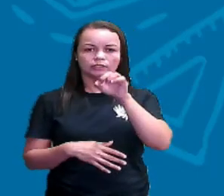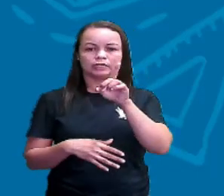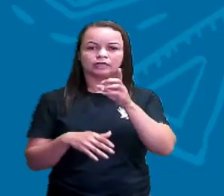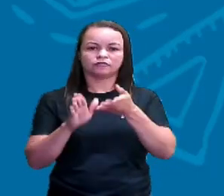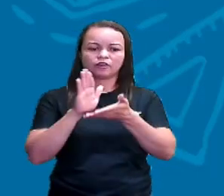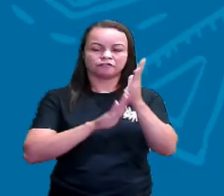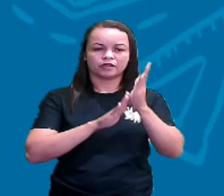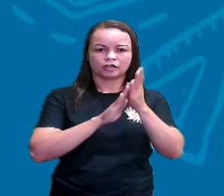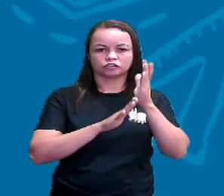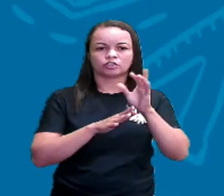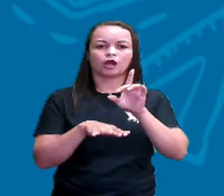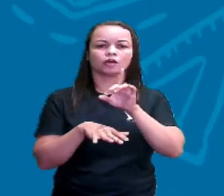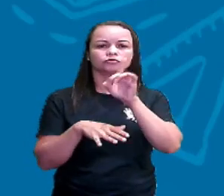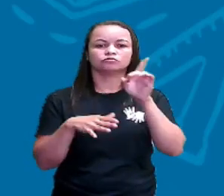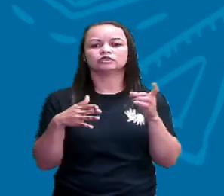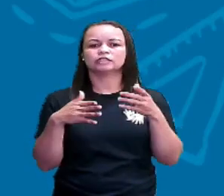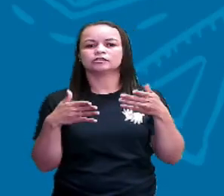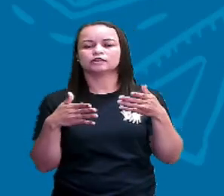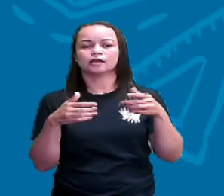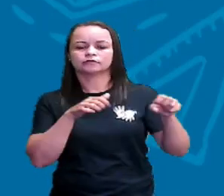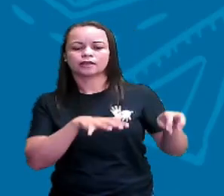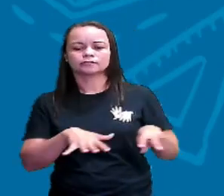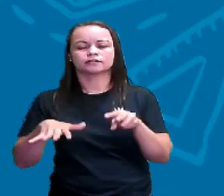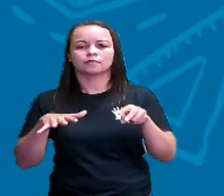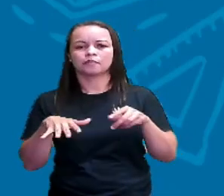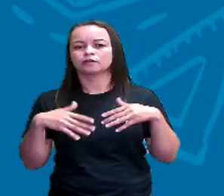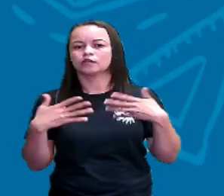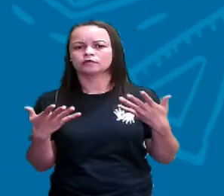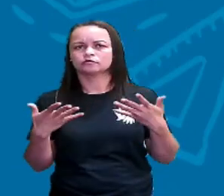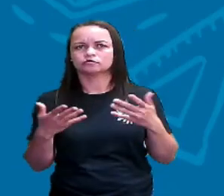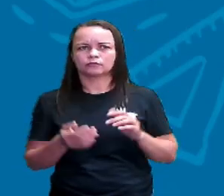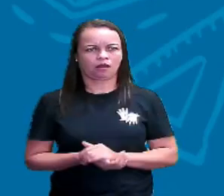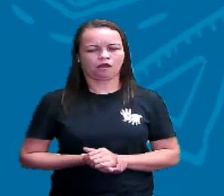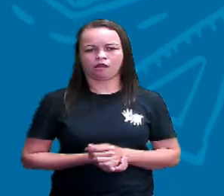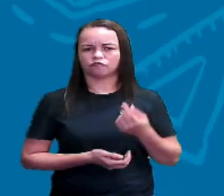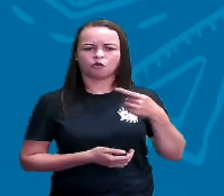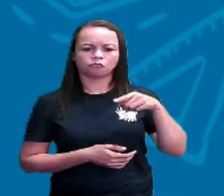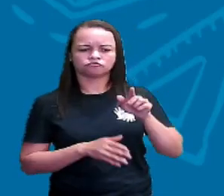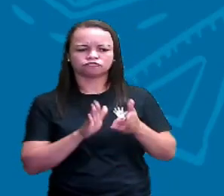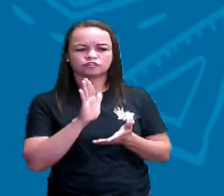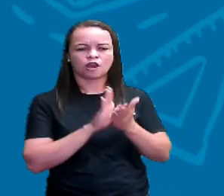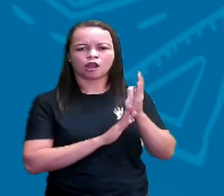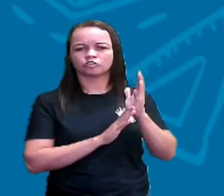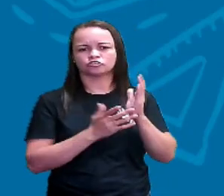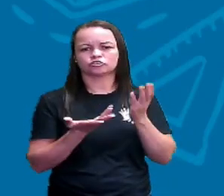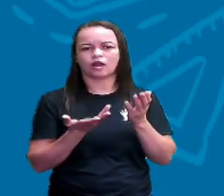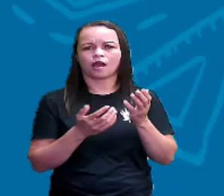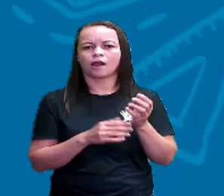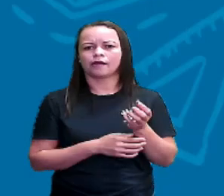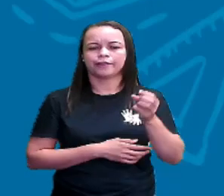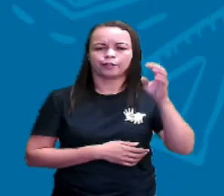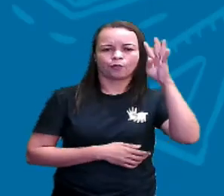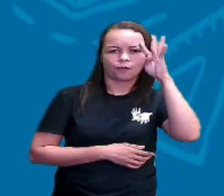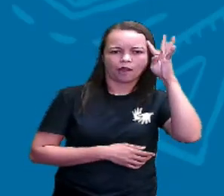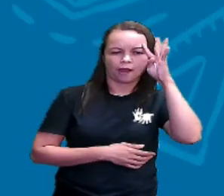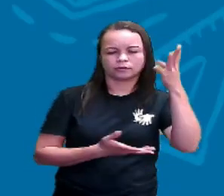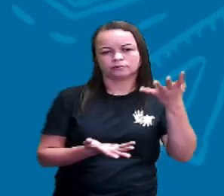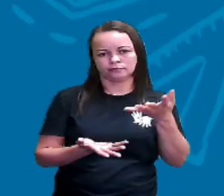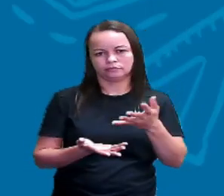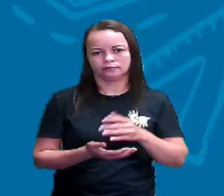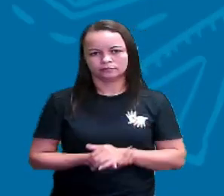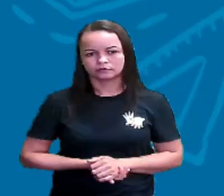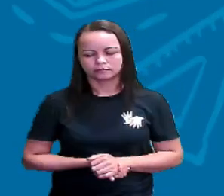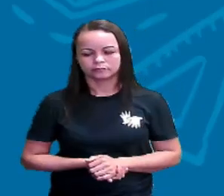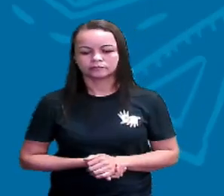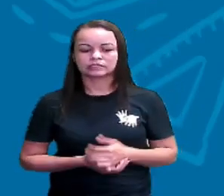viajar? Vou a viajar el martes. E aí eu posso dizer também, vou a viajar